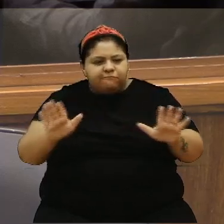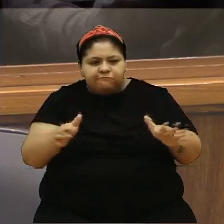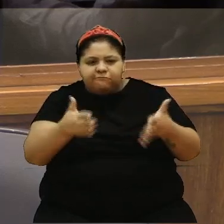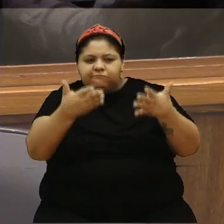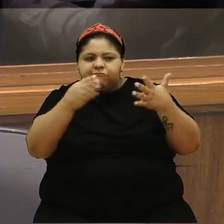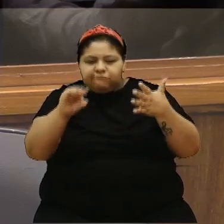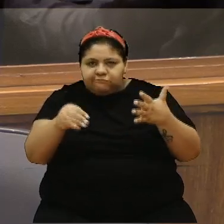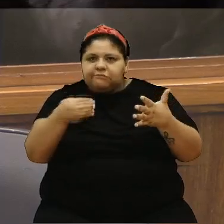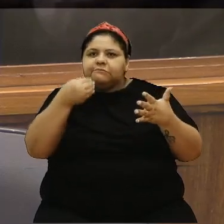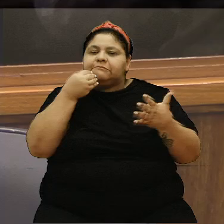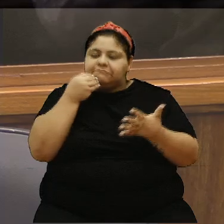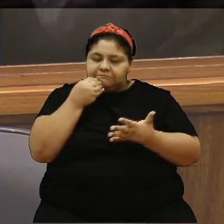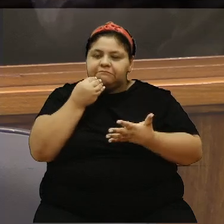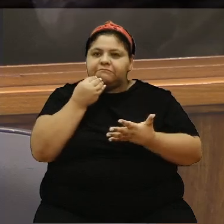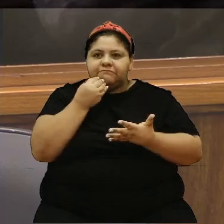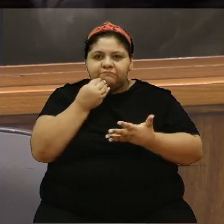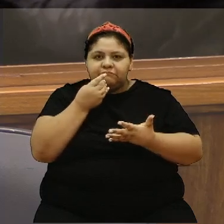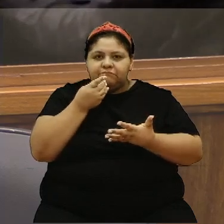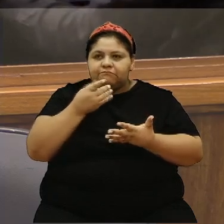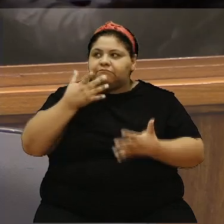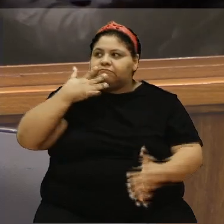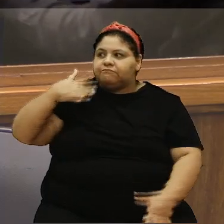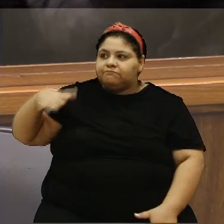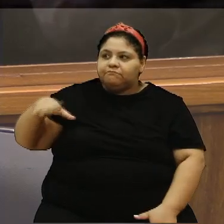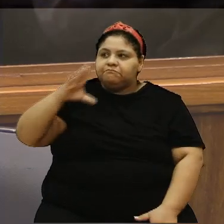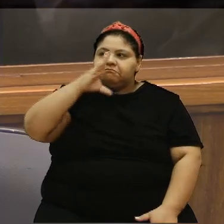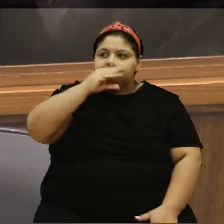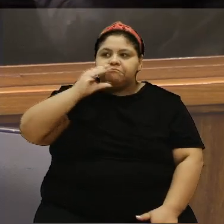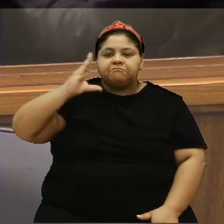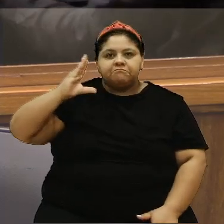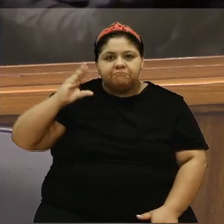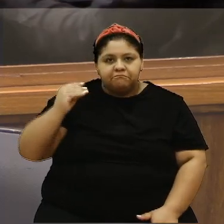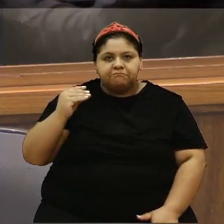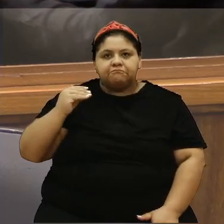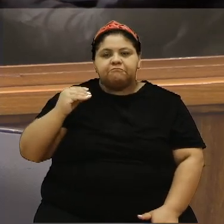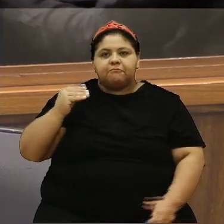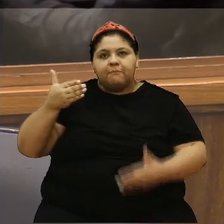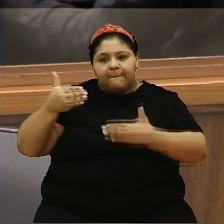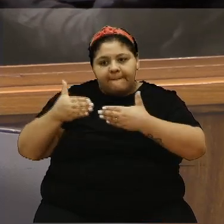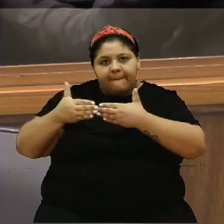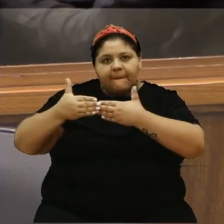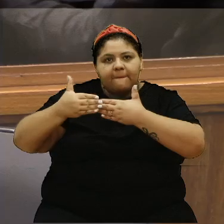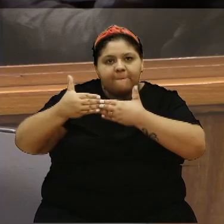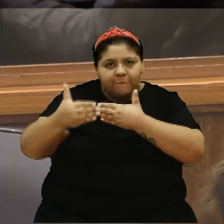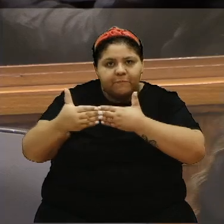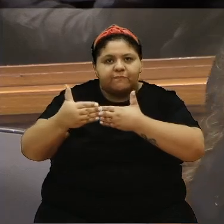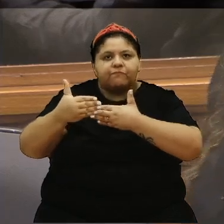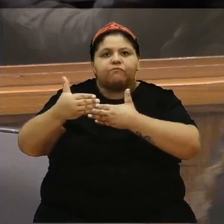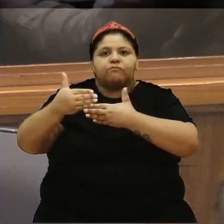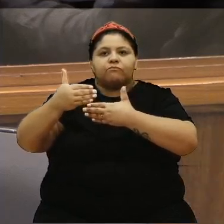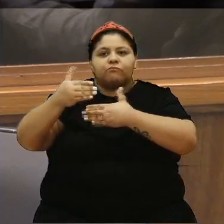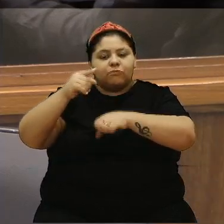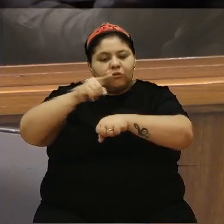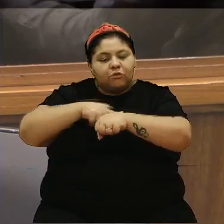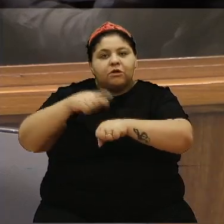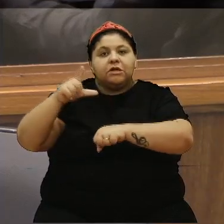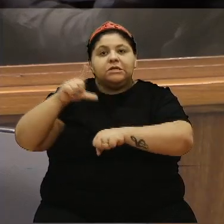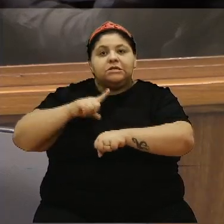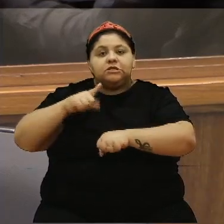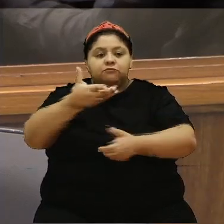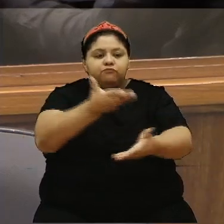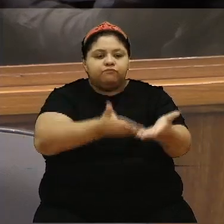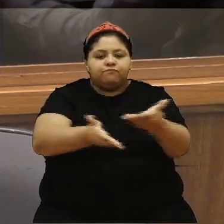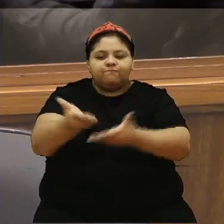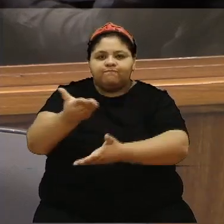e oportunizadas para as crianças e adolescentes durante um longo período de tempo. Nós tínhamos